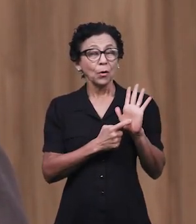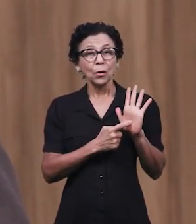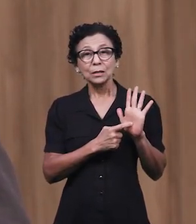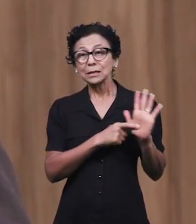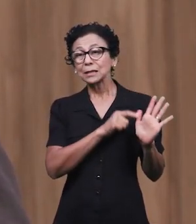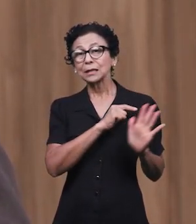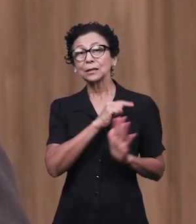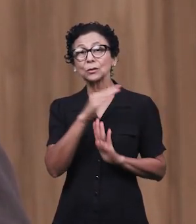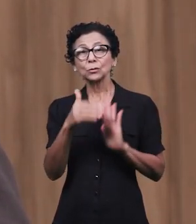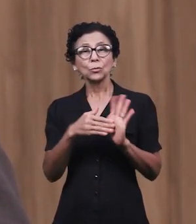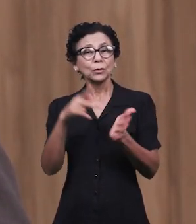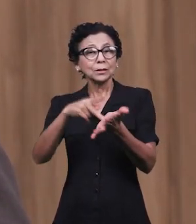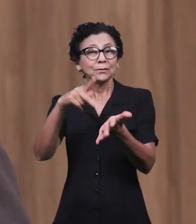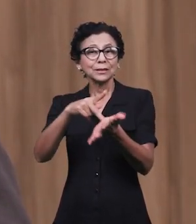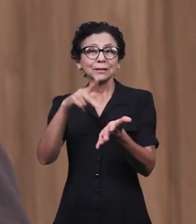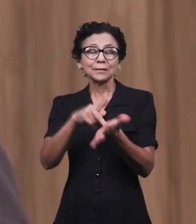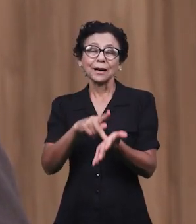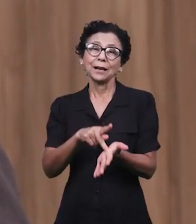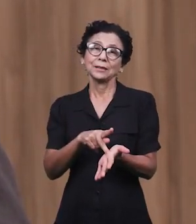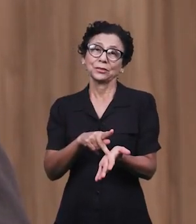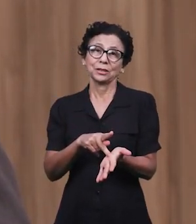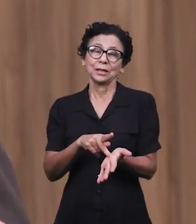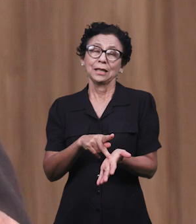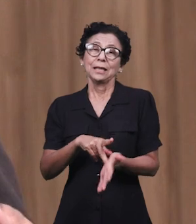Jesus. E, de fato,